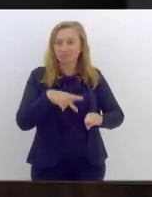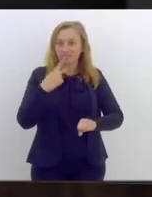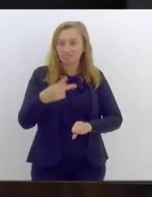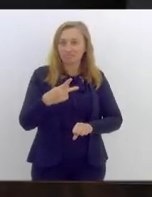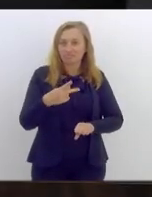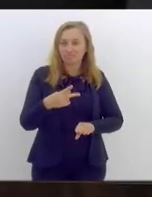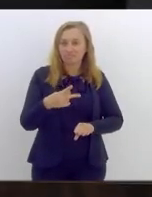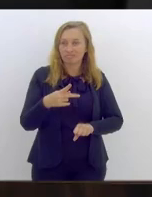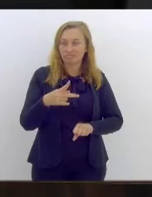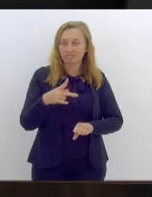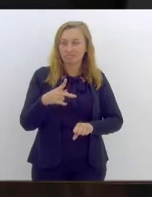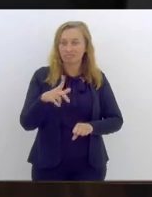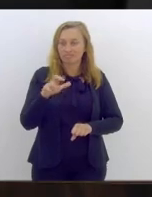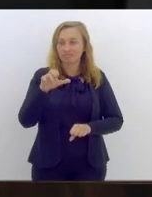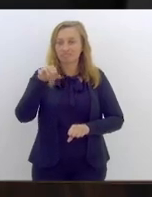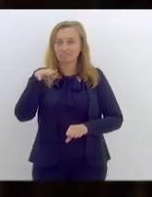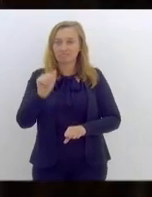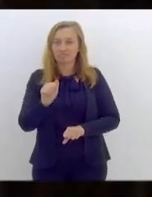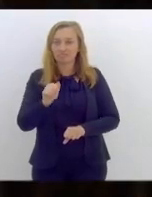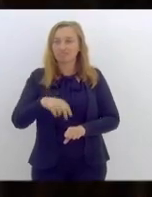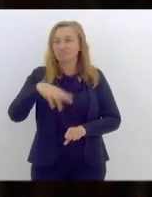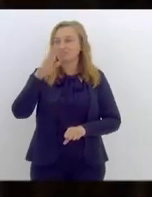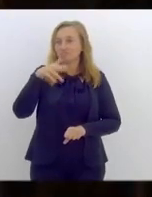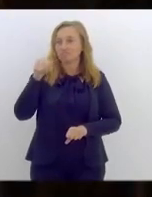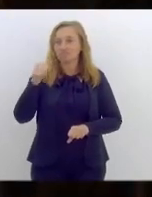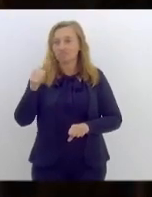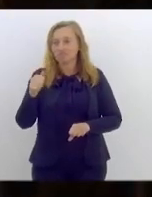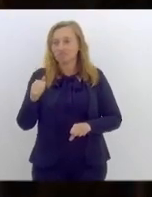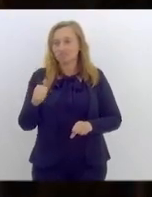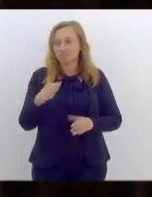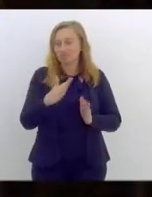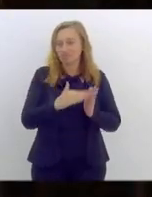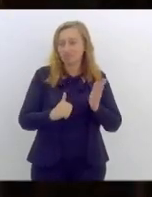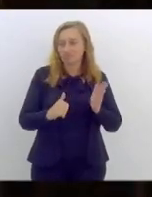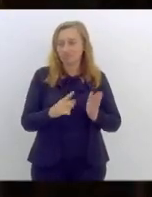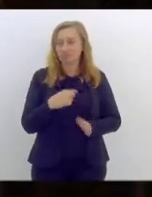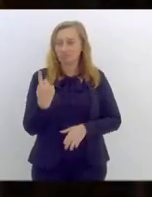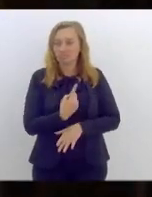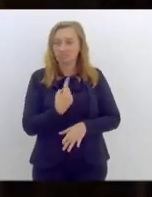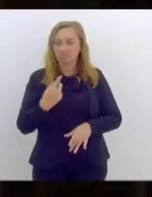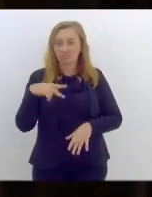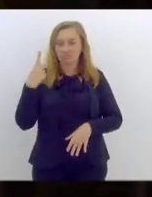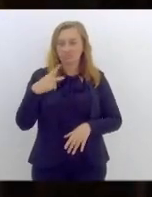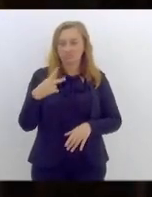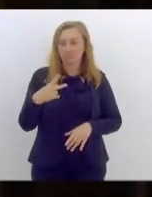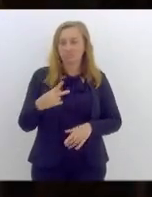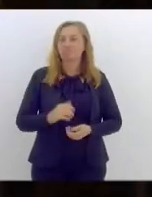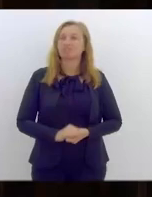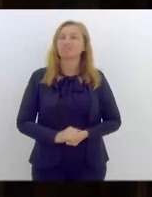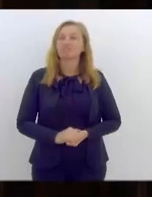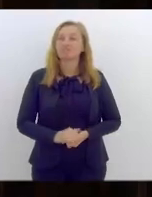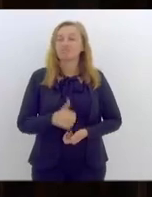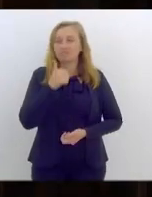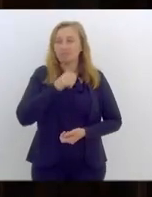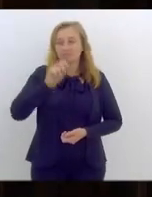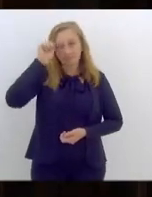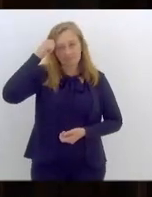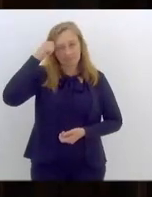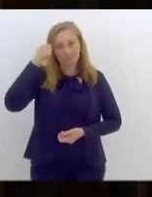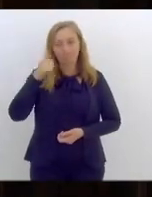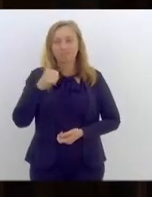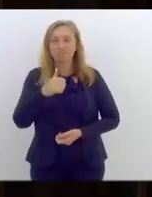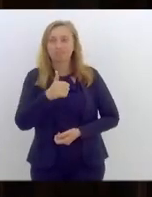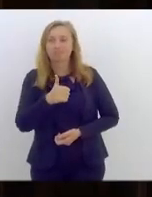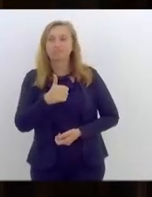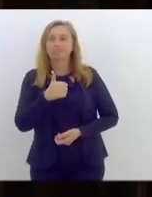de Mônica, que é não farão política sem nós, e é mostrar que, de fato, não vão fazer política sem nós. Eu sou uma mulher negra, mãe,